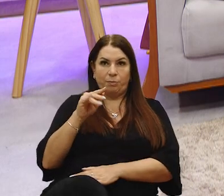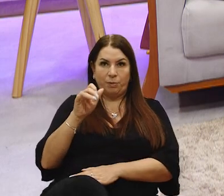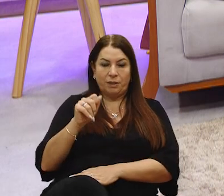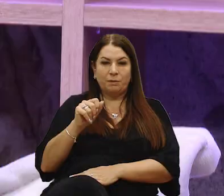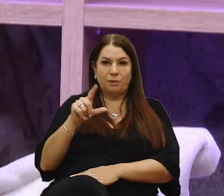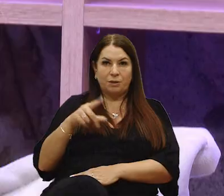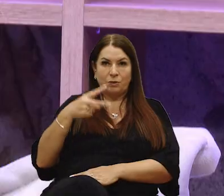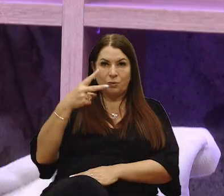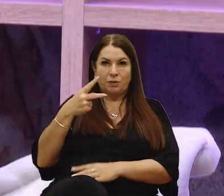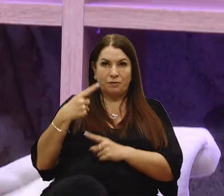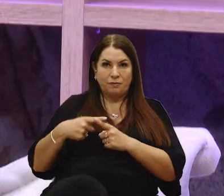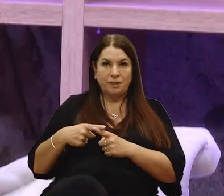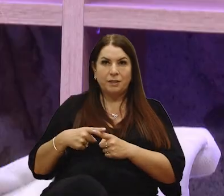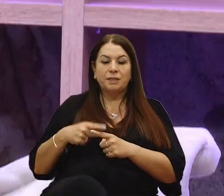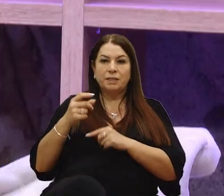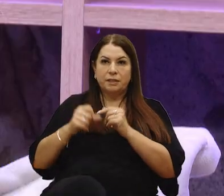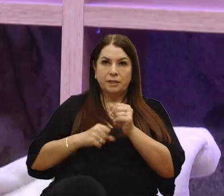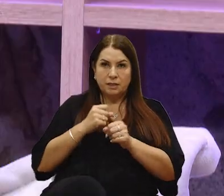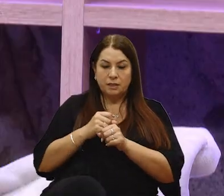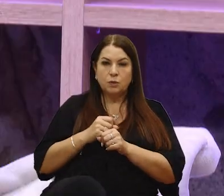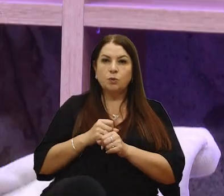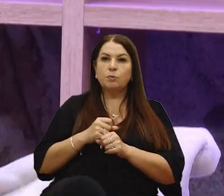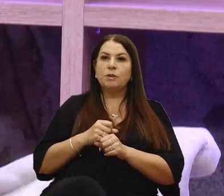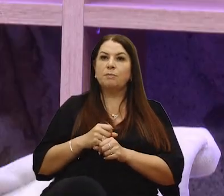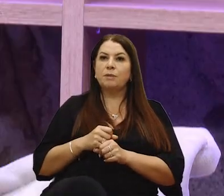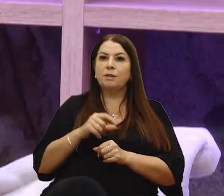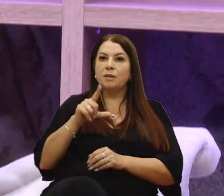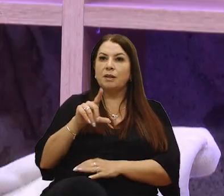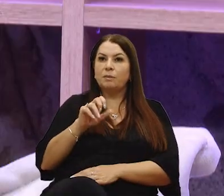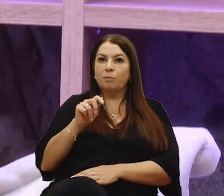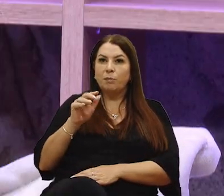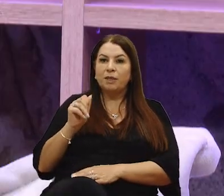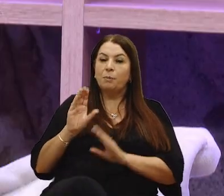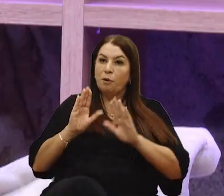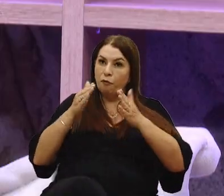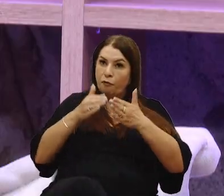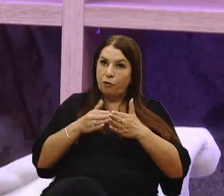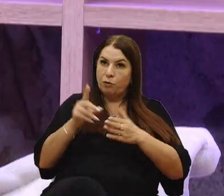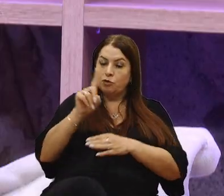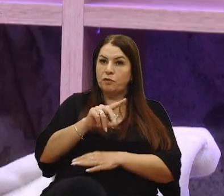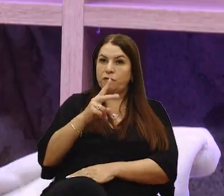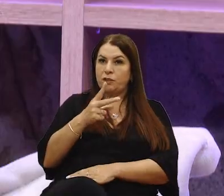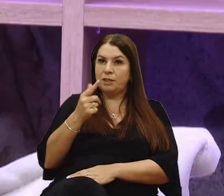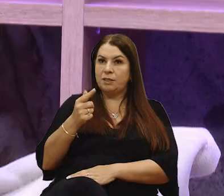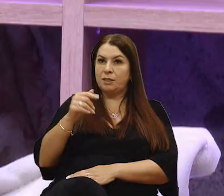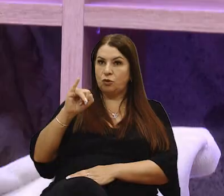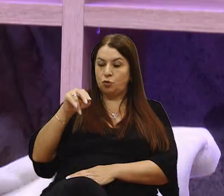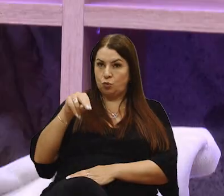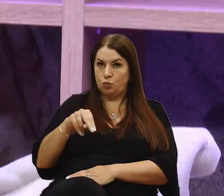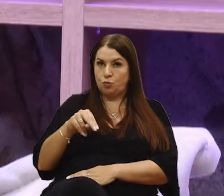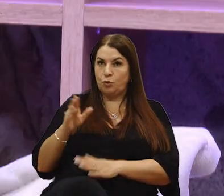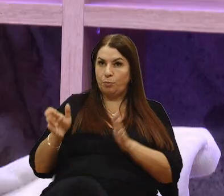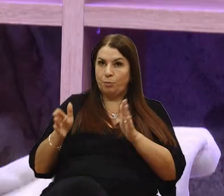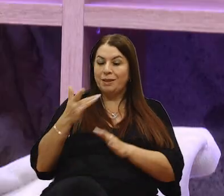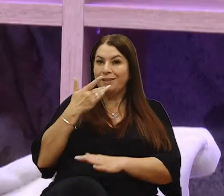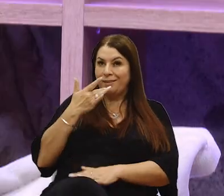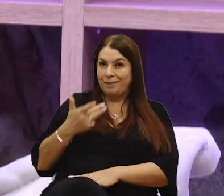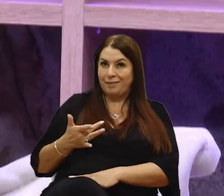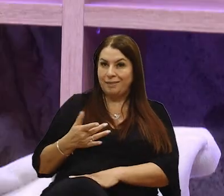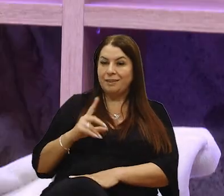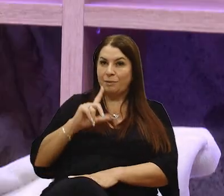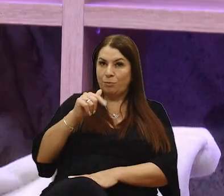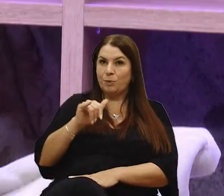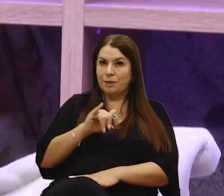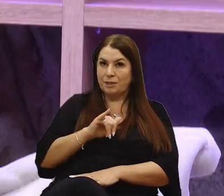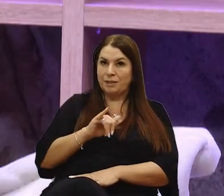voltado para o lipedema, e a gente vai fazer a nossa segunda edição nesse ano, e ele é chamado Lipedema em Foco, ele vai acontecer no dia 27 de junho,